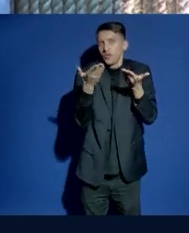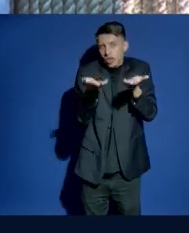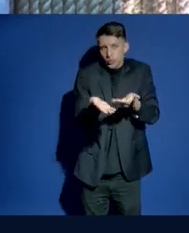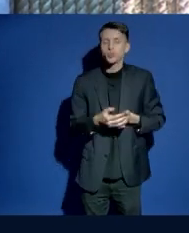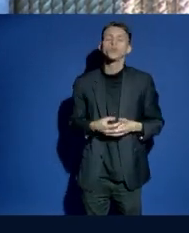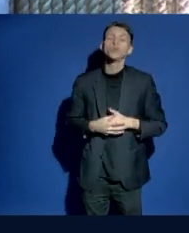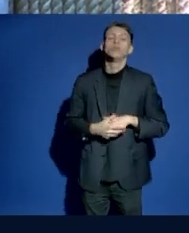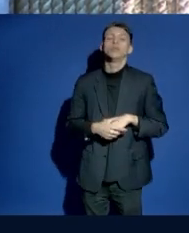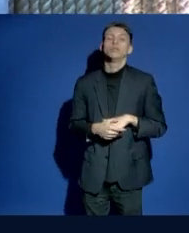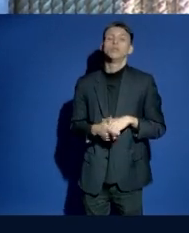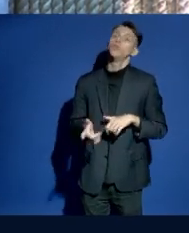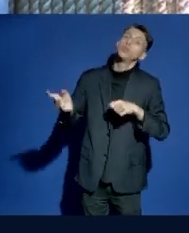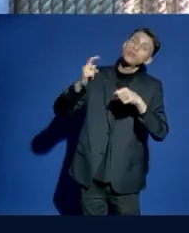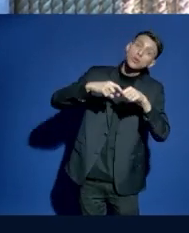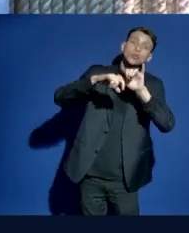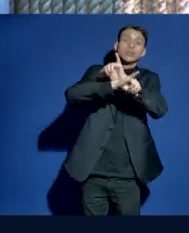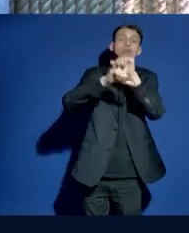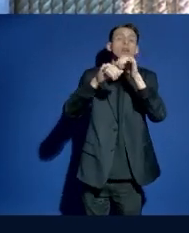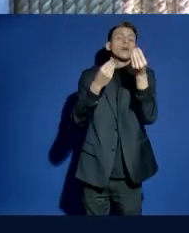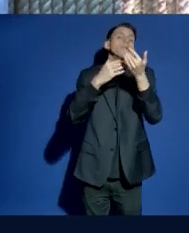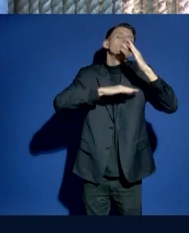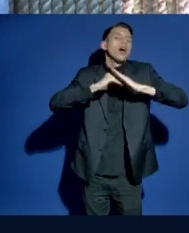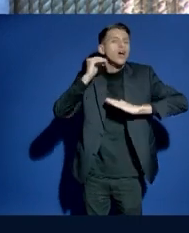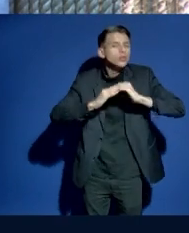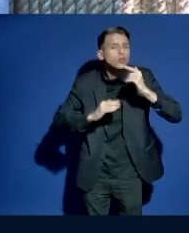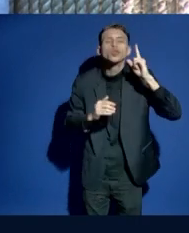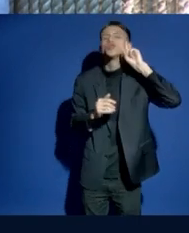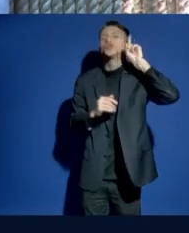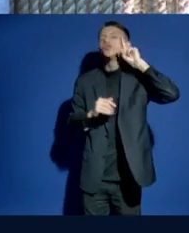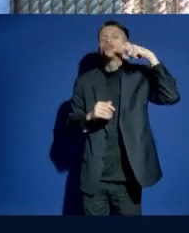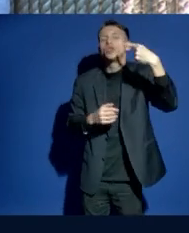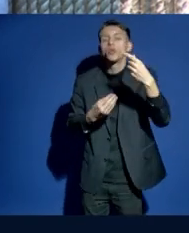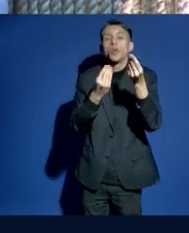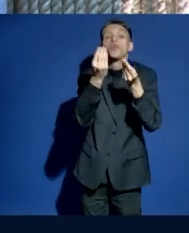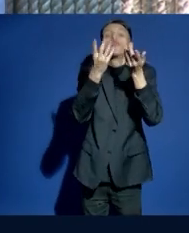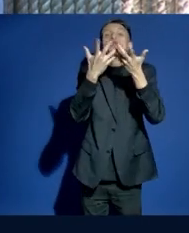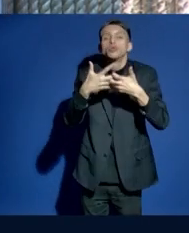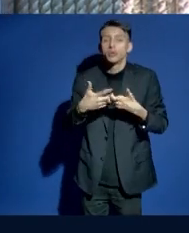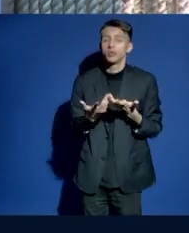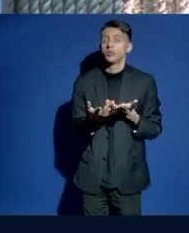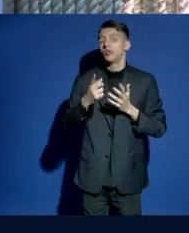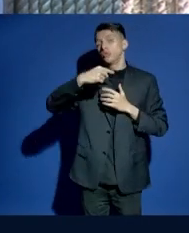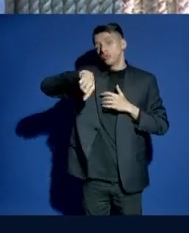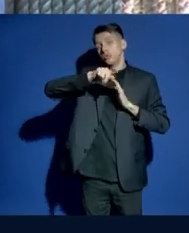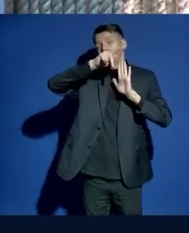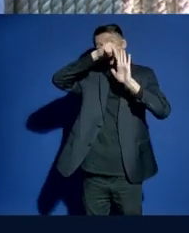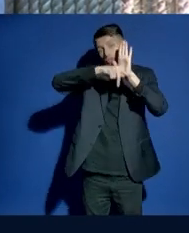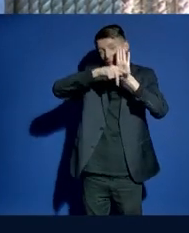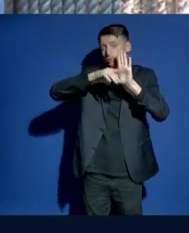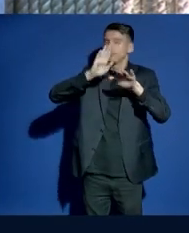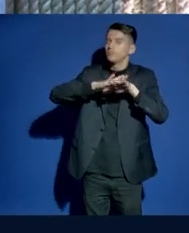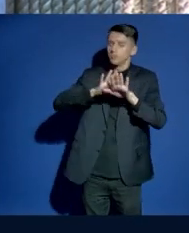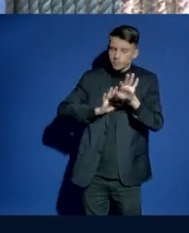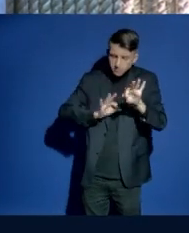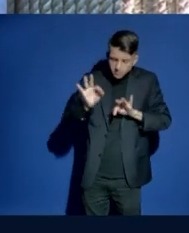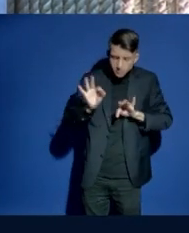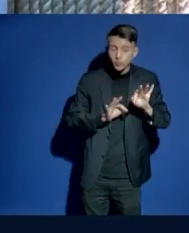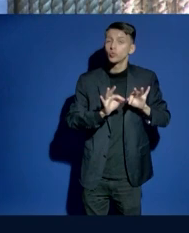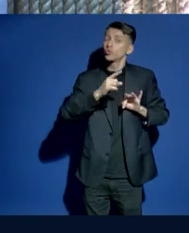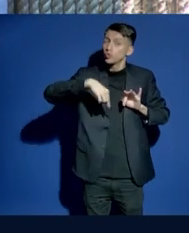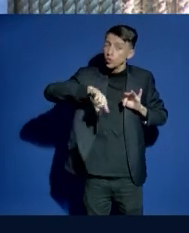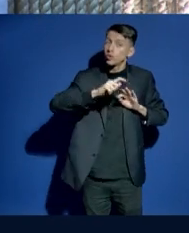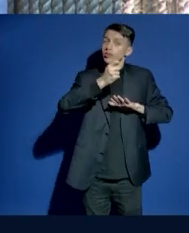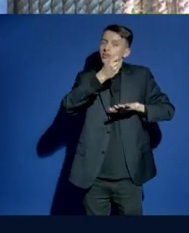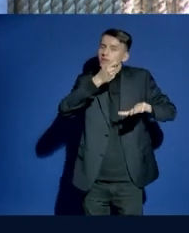voltando um pouco para nossa realidade prática do dia a dia a gente projetou o nosso investimento